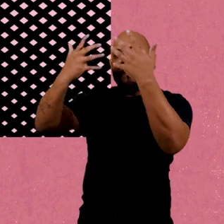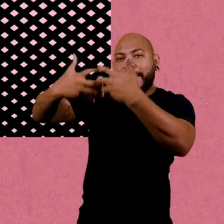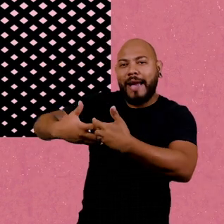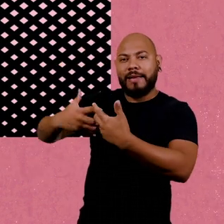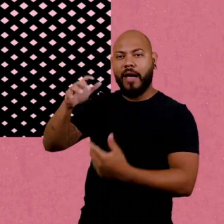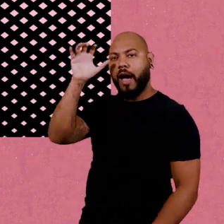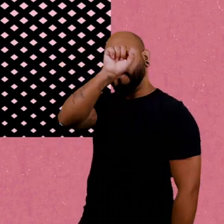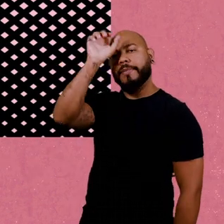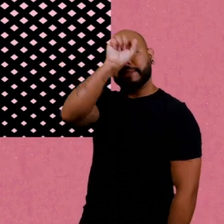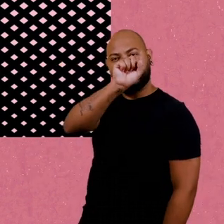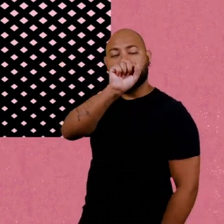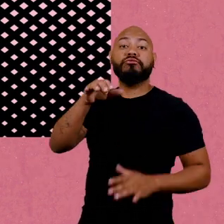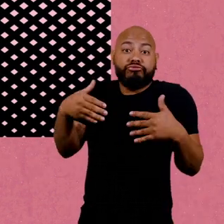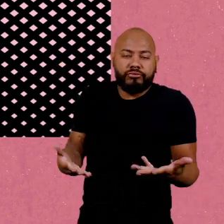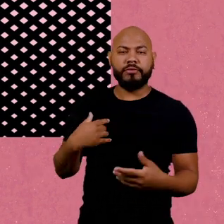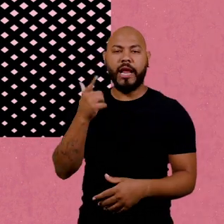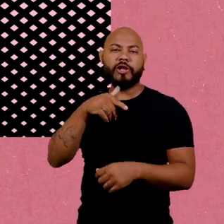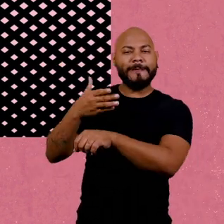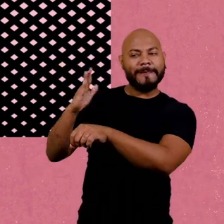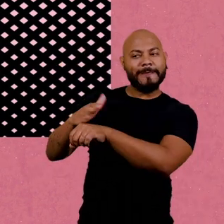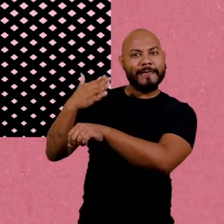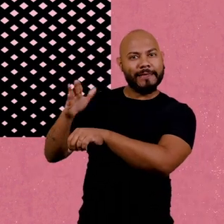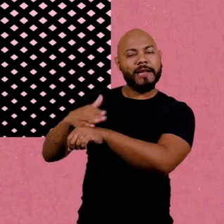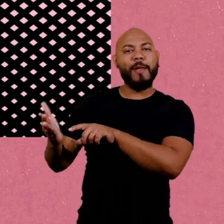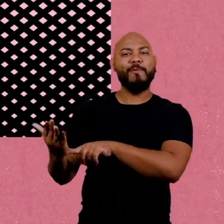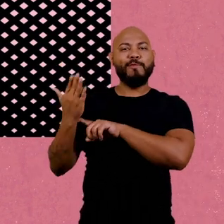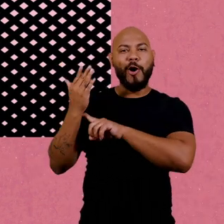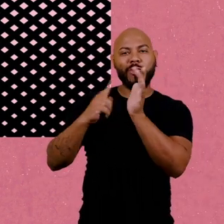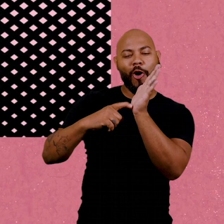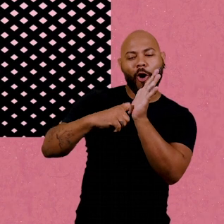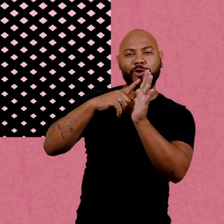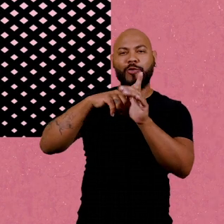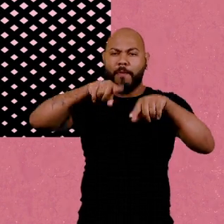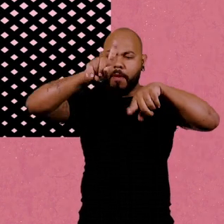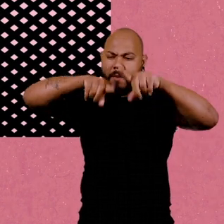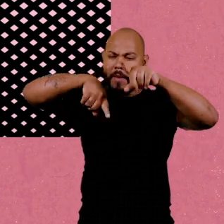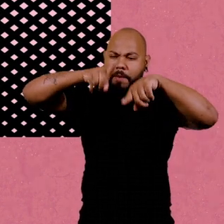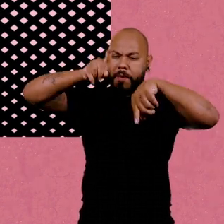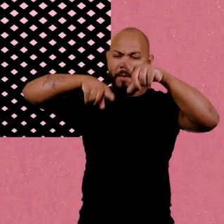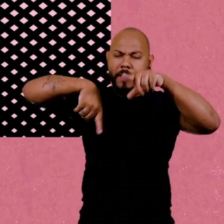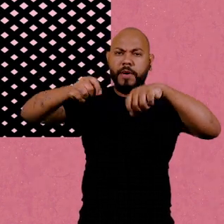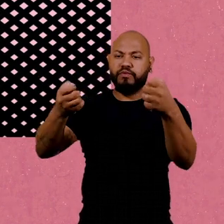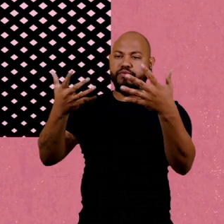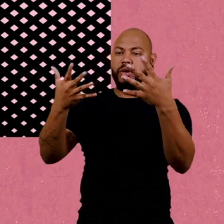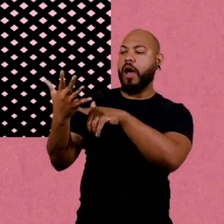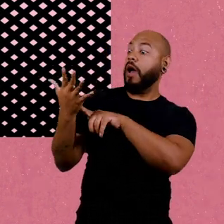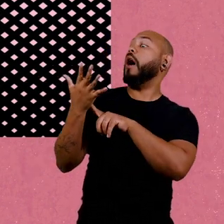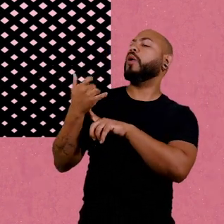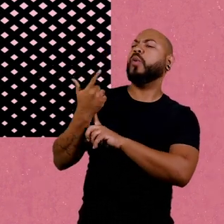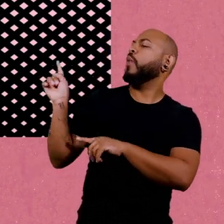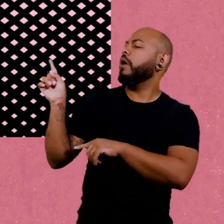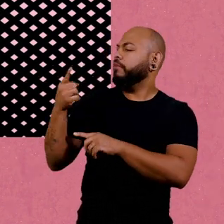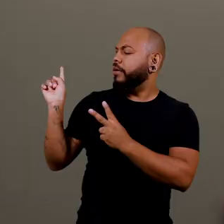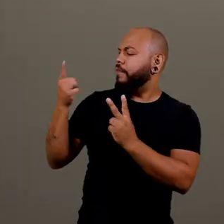treina o algoritmo para falar, olha, esse nível de expressão é importante. Aí ele vai tentando, ele pega a amostra, o seu dado, e vai tentando acertar. Então ele vê quantas